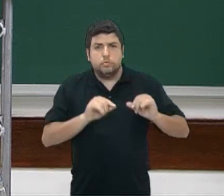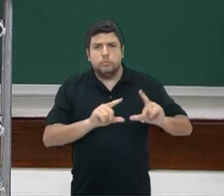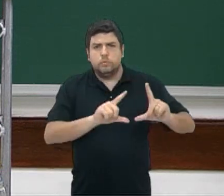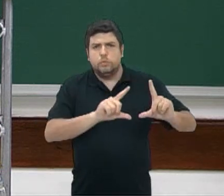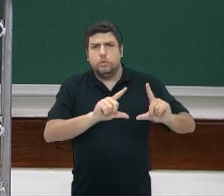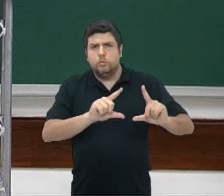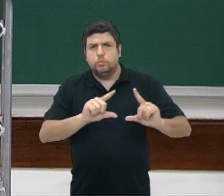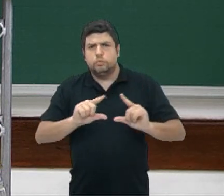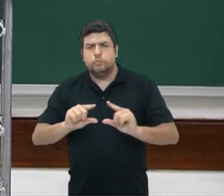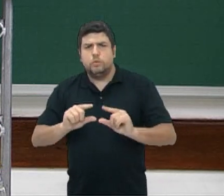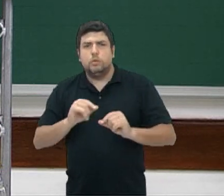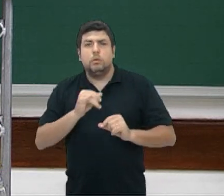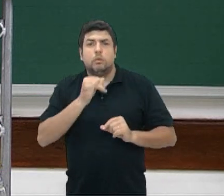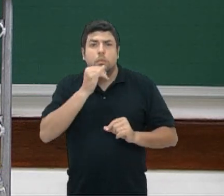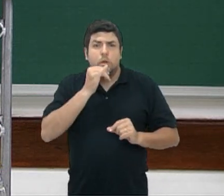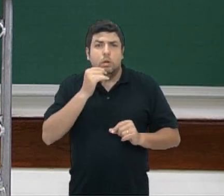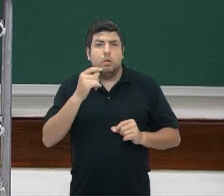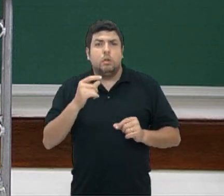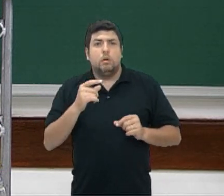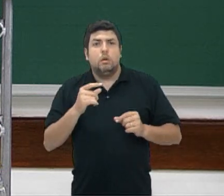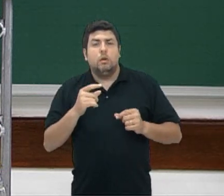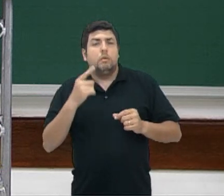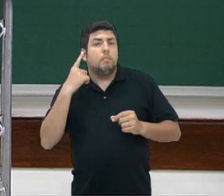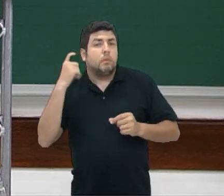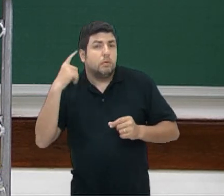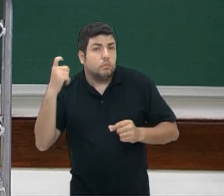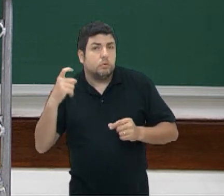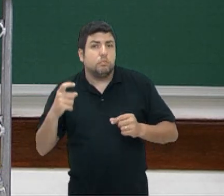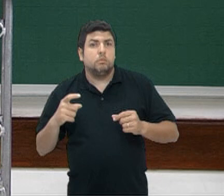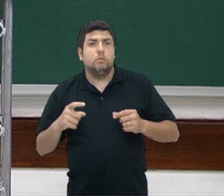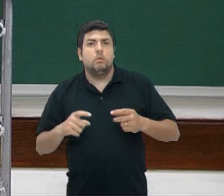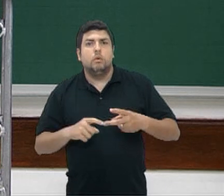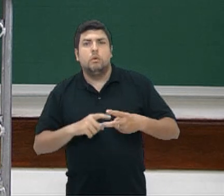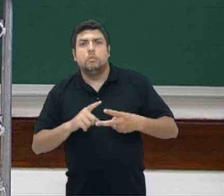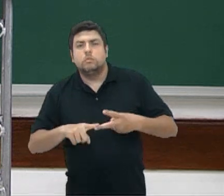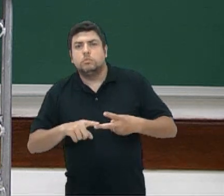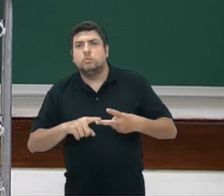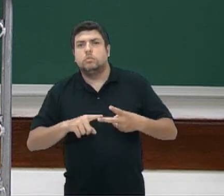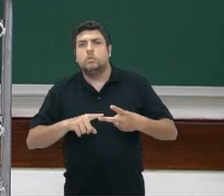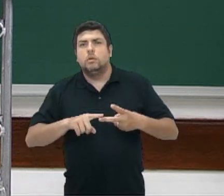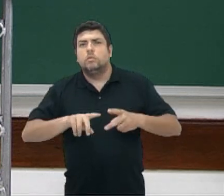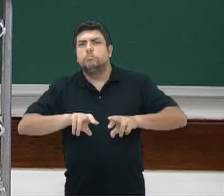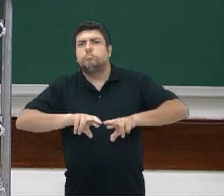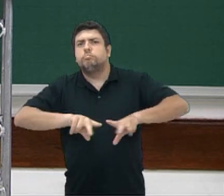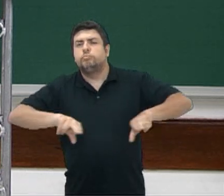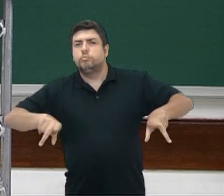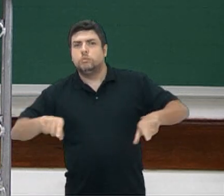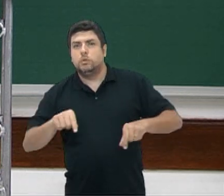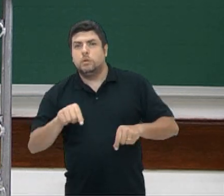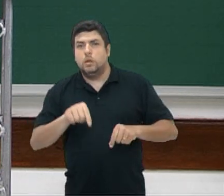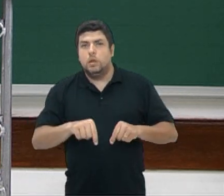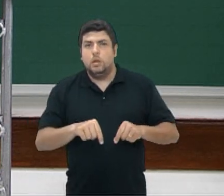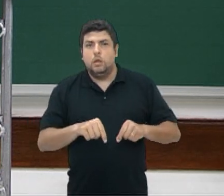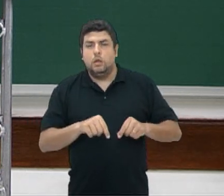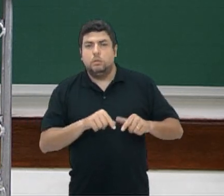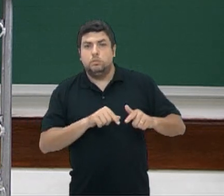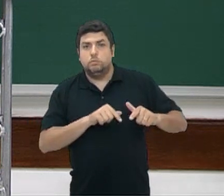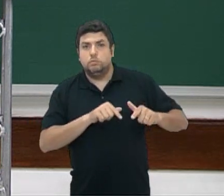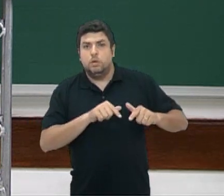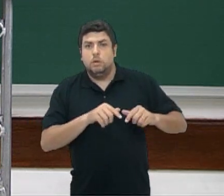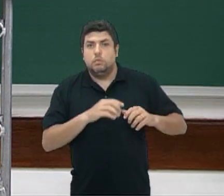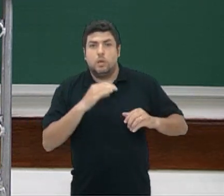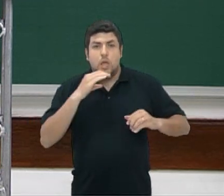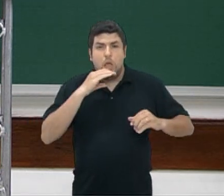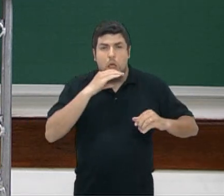forma de barulho, na forma de outras constituições, ao qual elas não viram integralmente